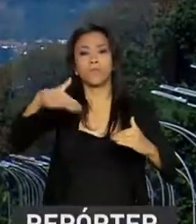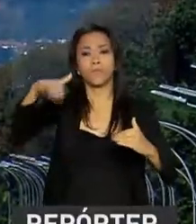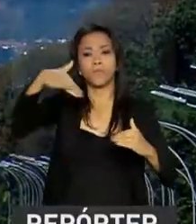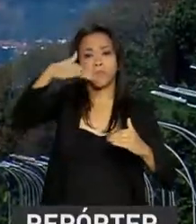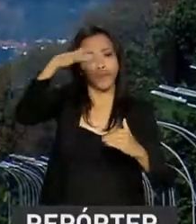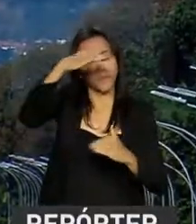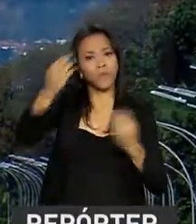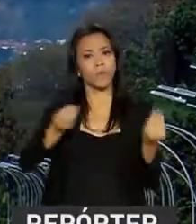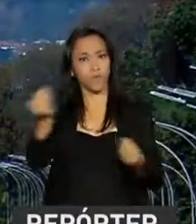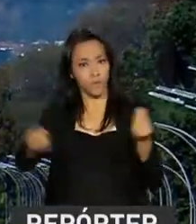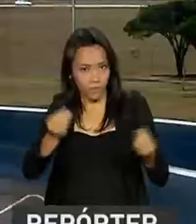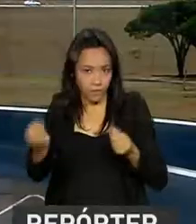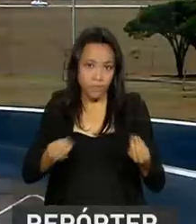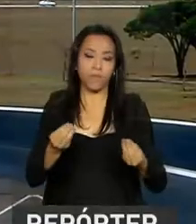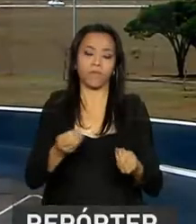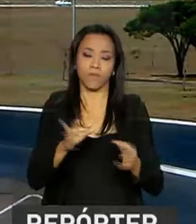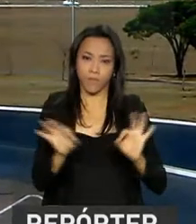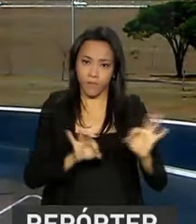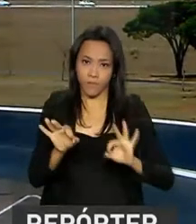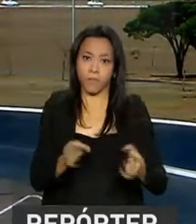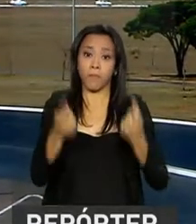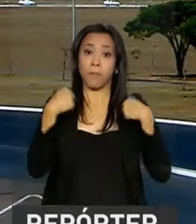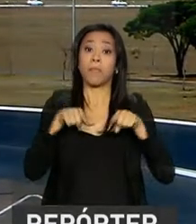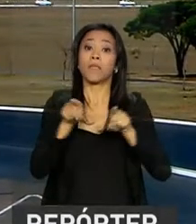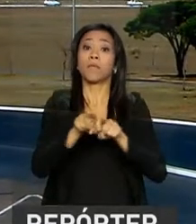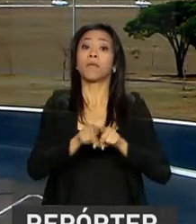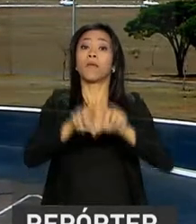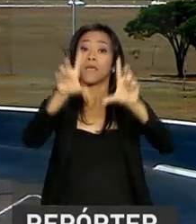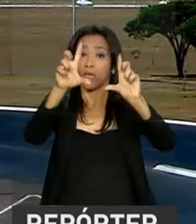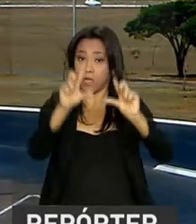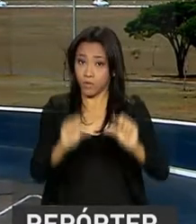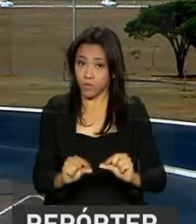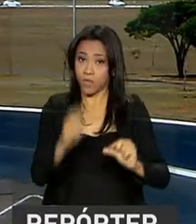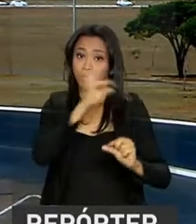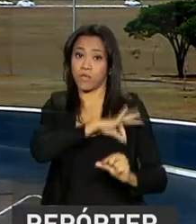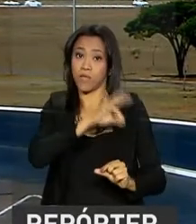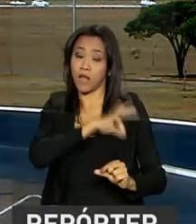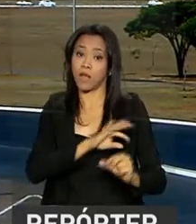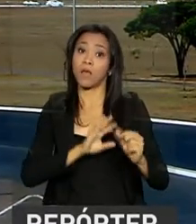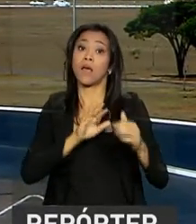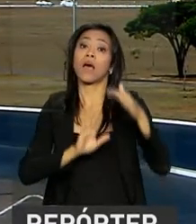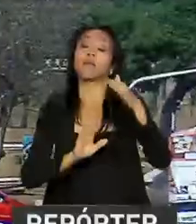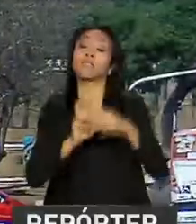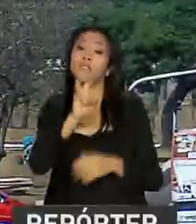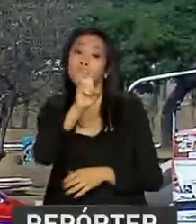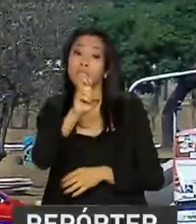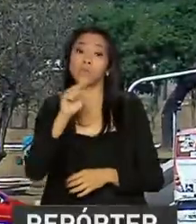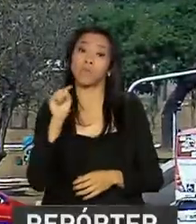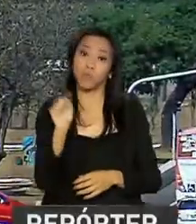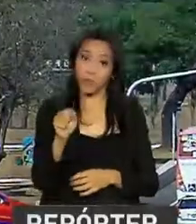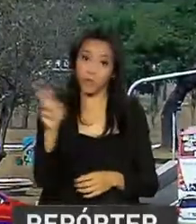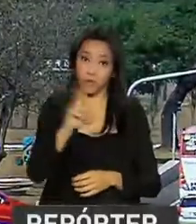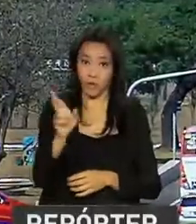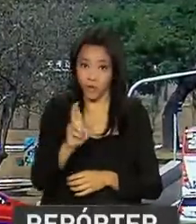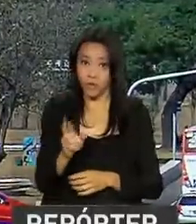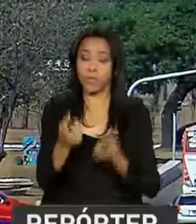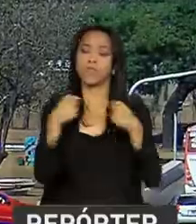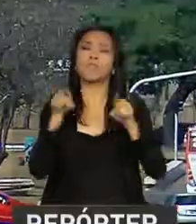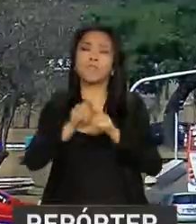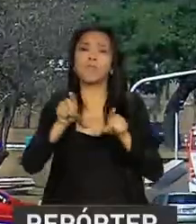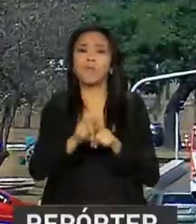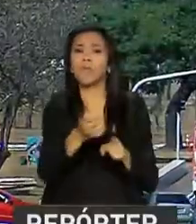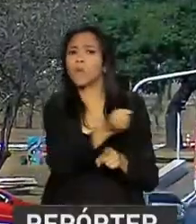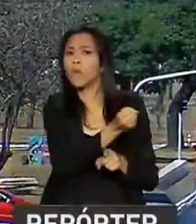médio e longo prazo envolve a redução do salário inicial para 5 mil reais eo aumento da quantidade de